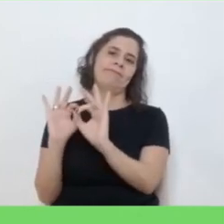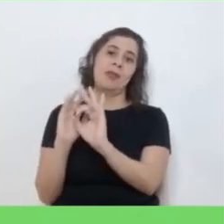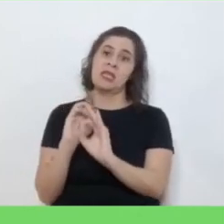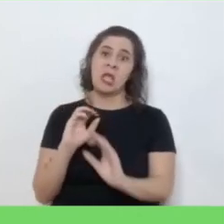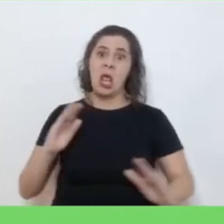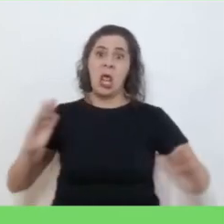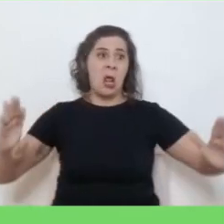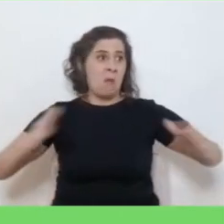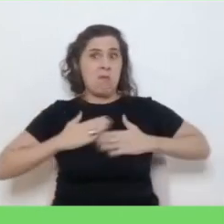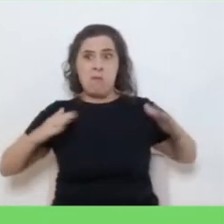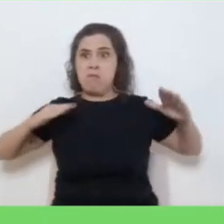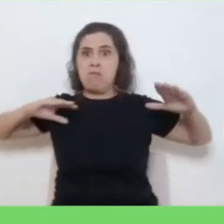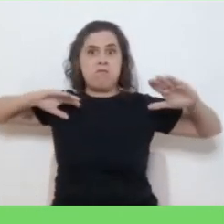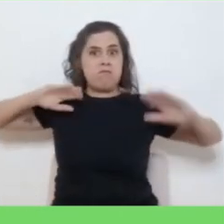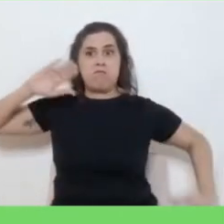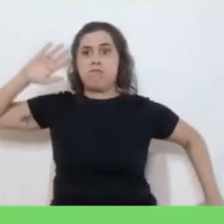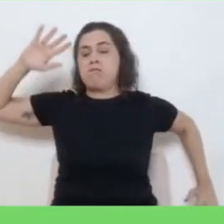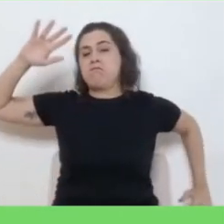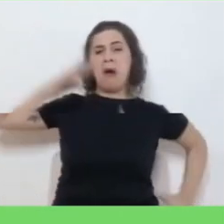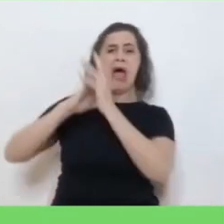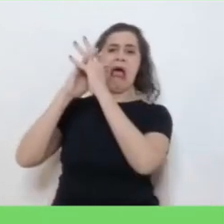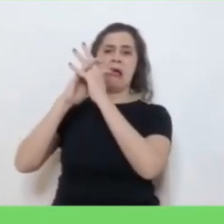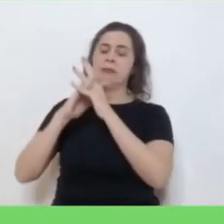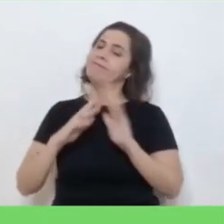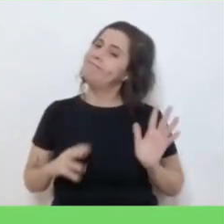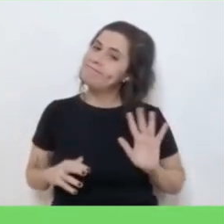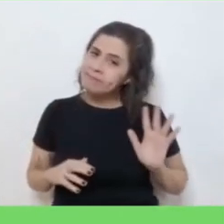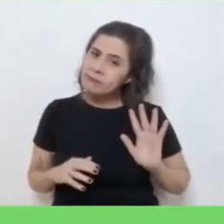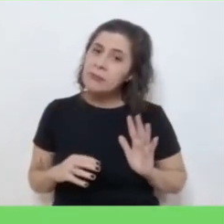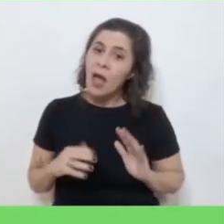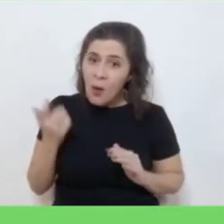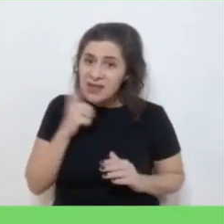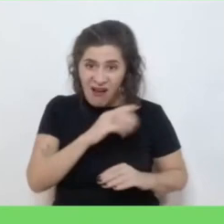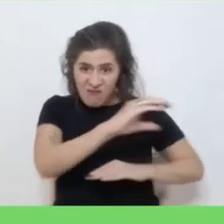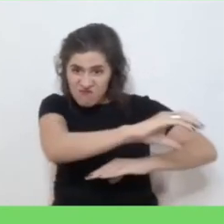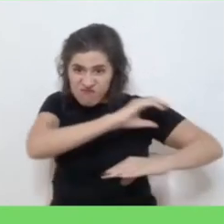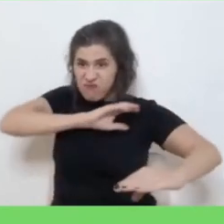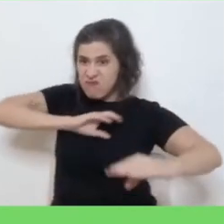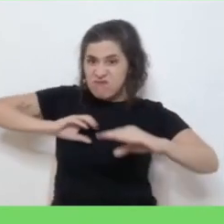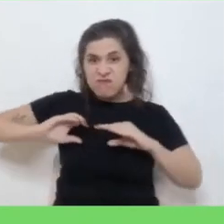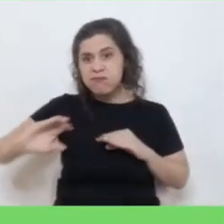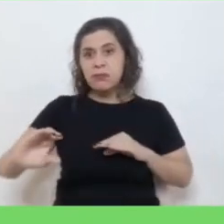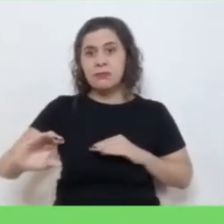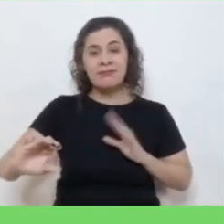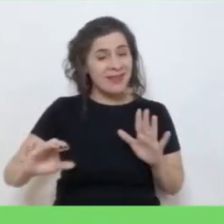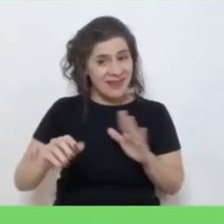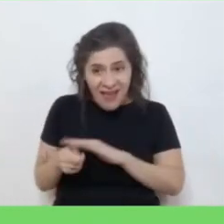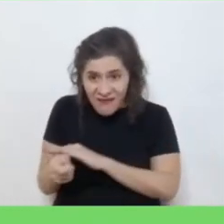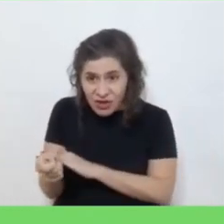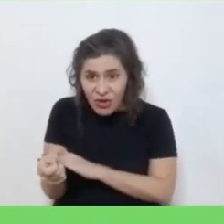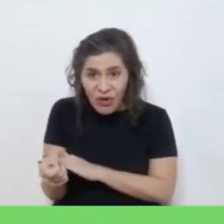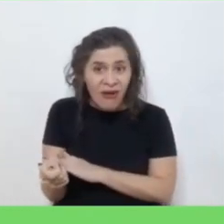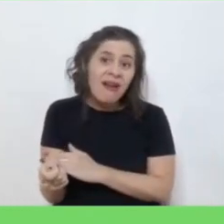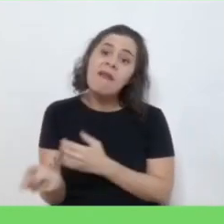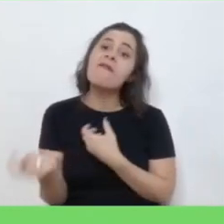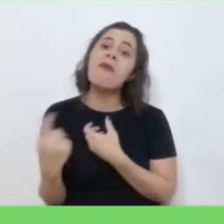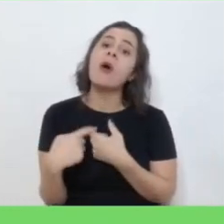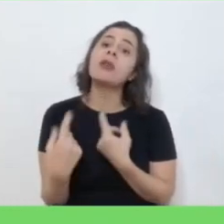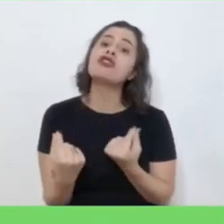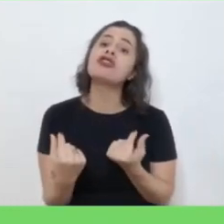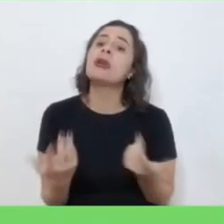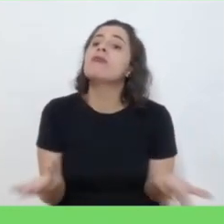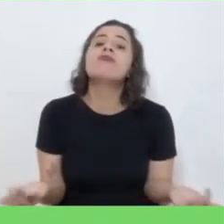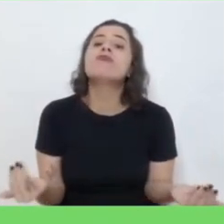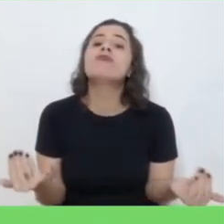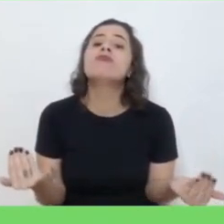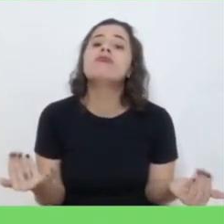dinheiro de investidor, ele permite uma entrada muito rápida, mas investidor está investindo, ele quer retorno do investimento. E eu